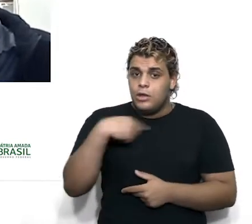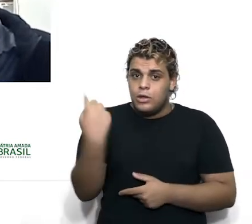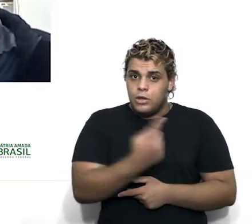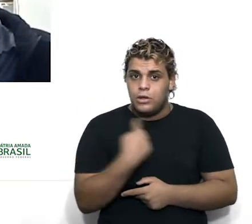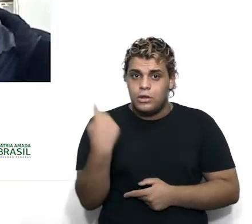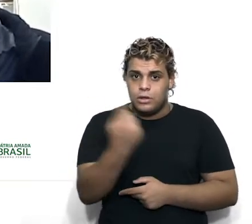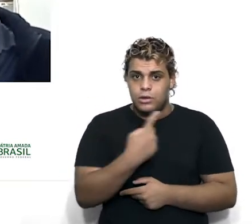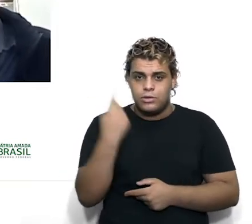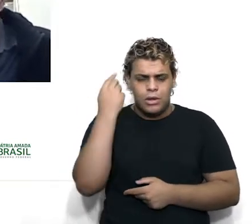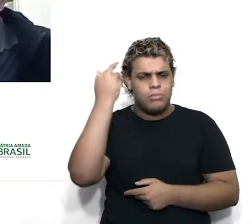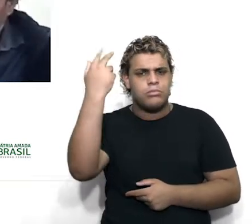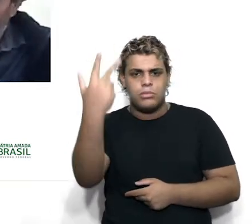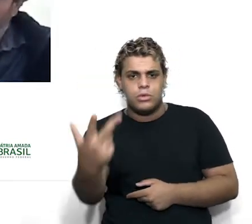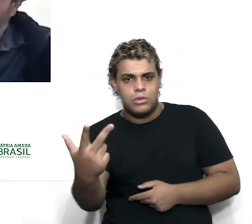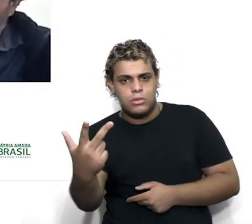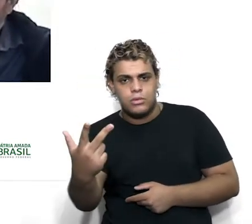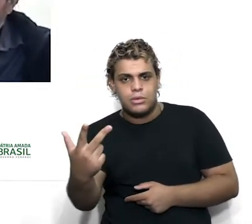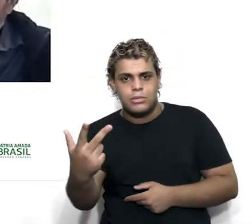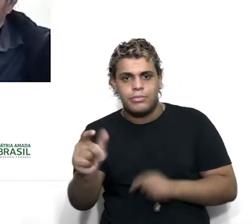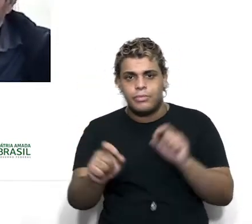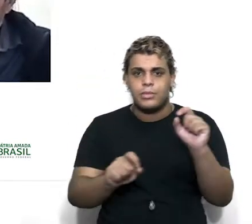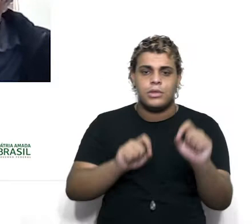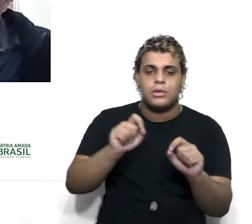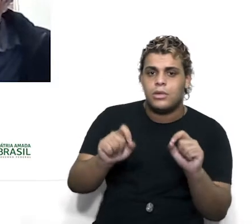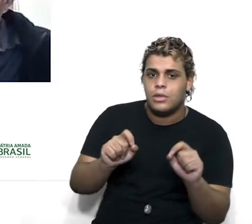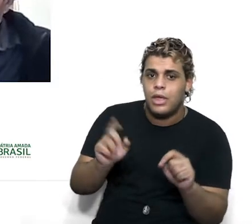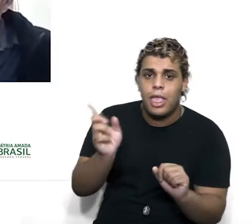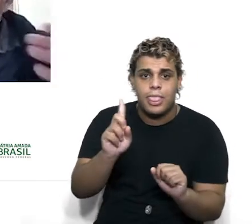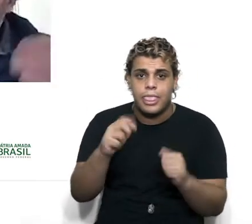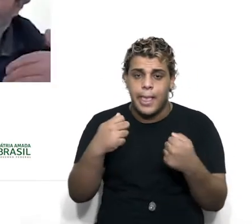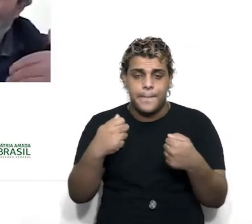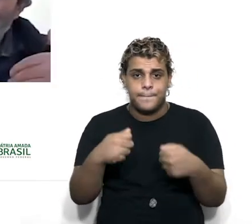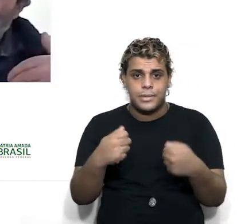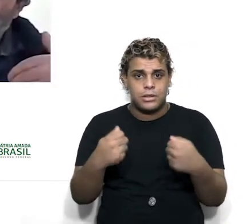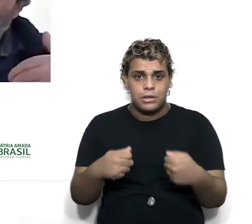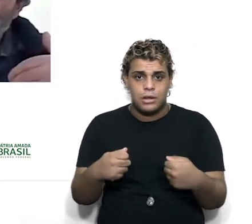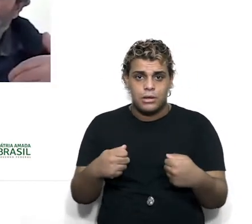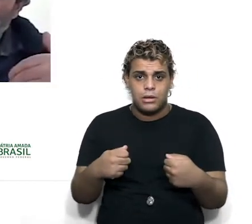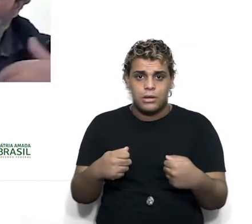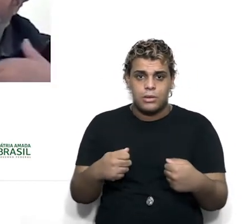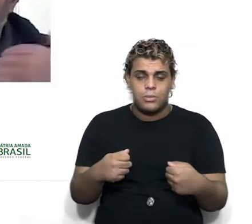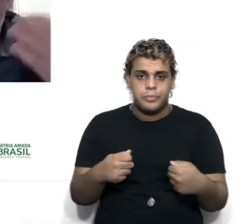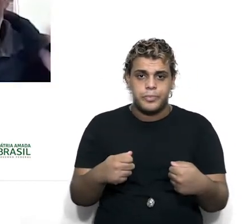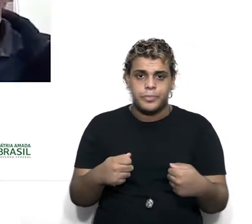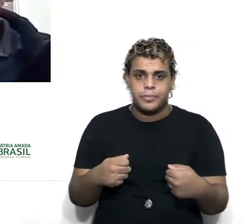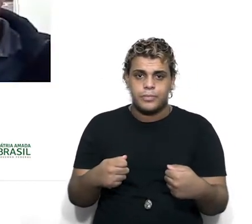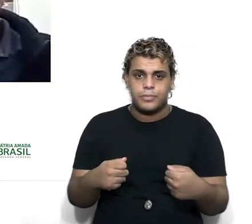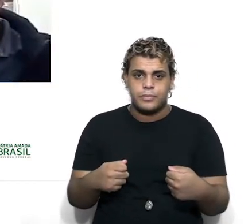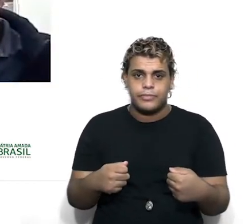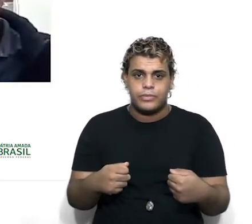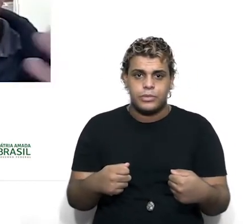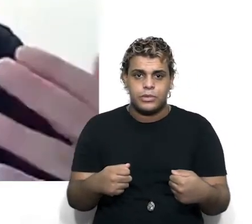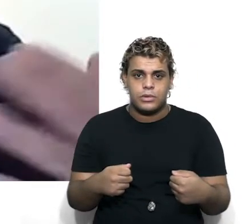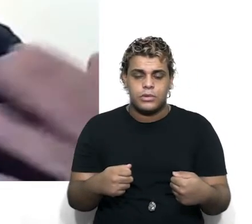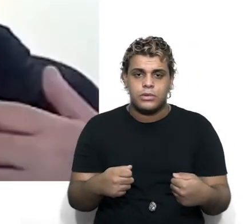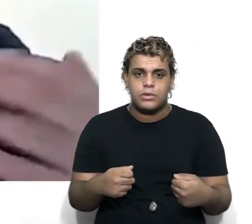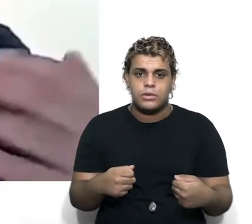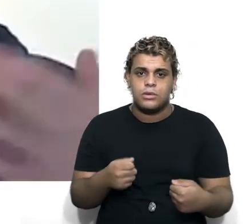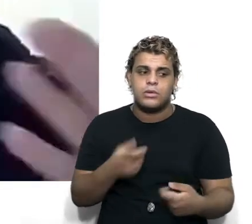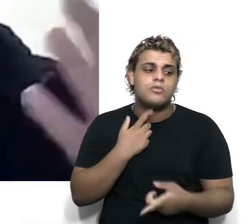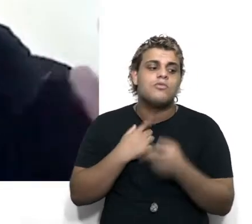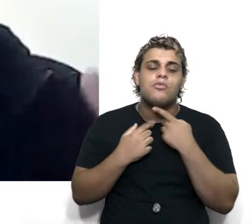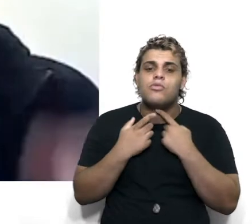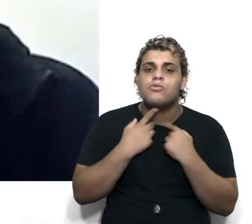já naturalizamos é a questão de não precisarmos eu não precisar, apesar de ter vontade de ir